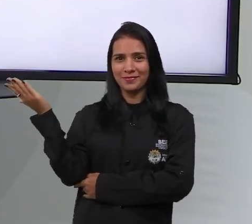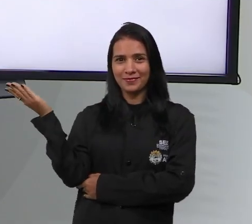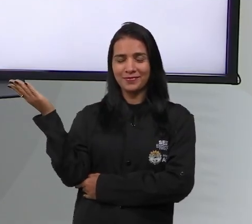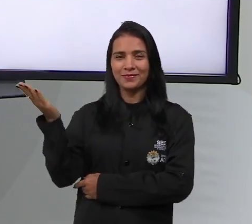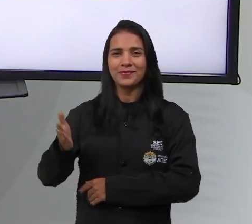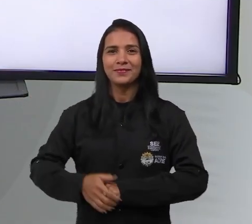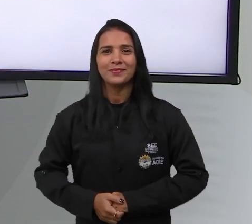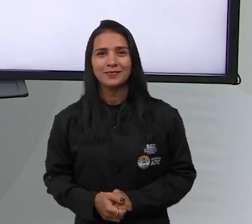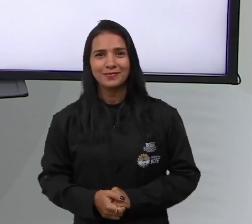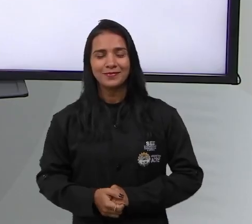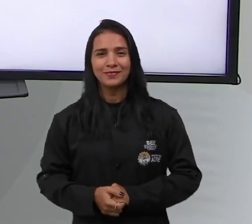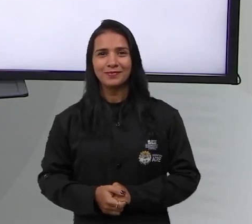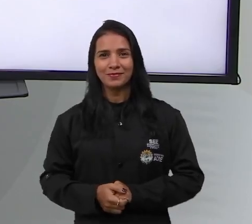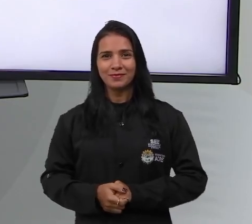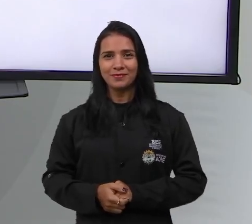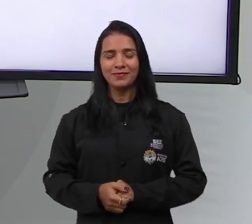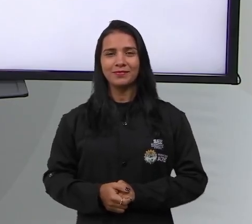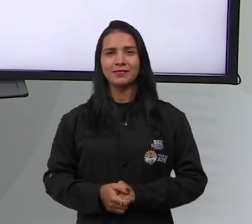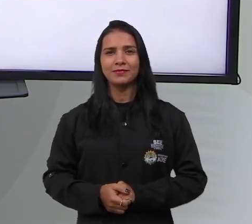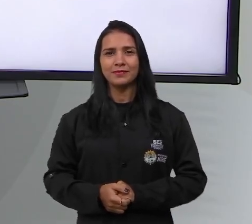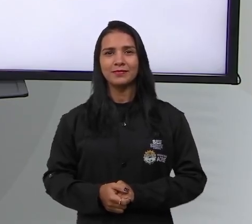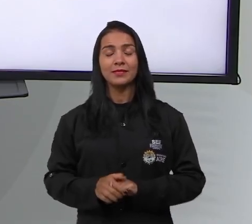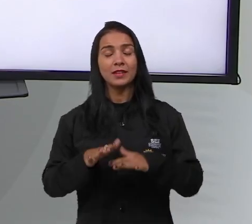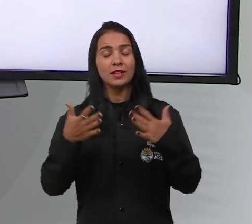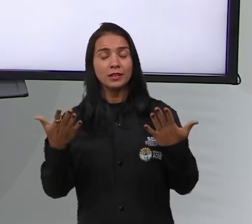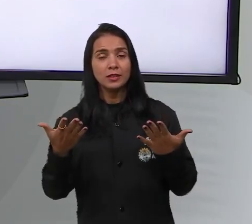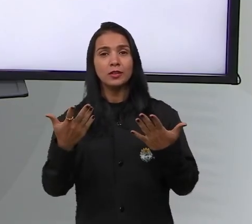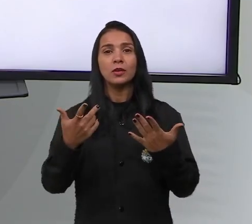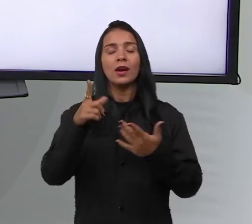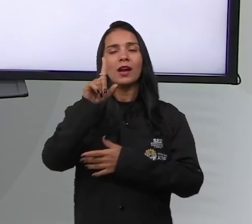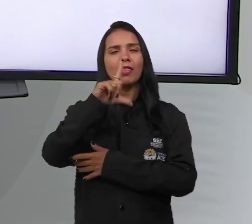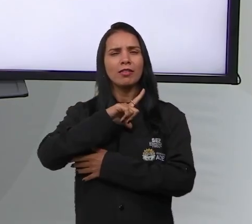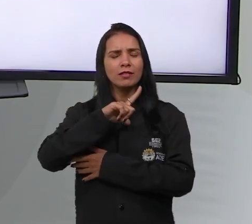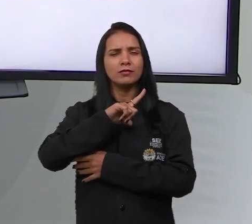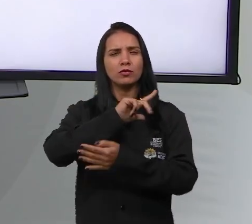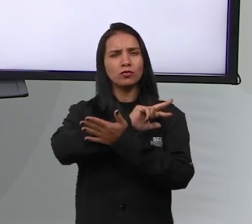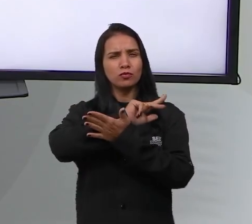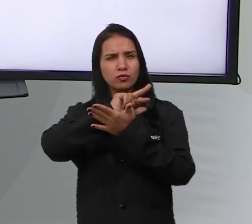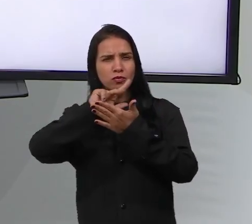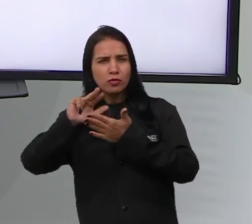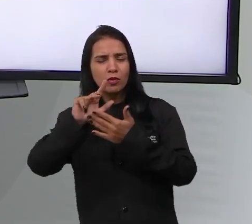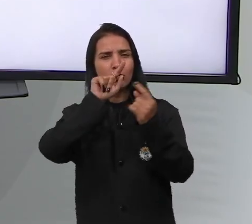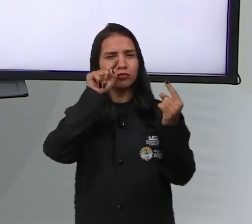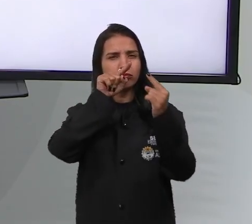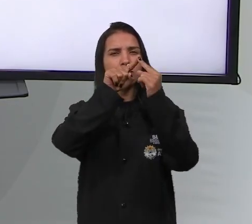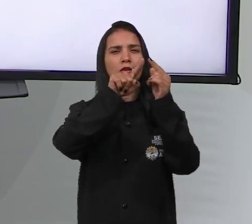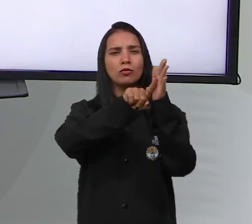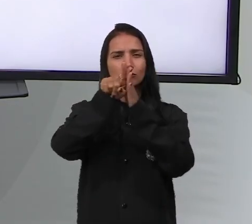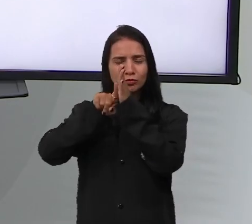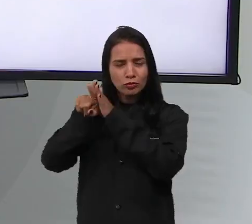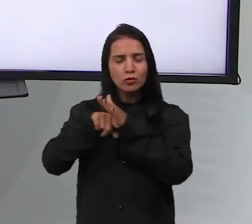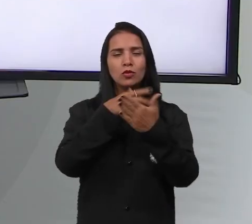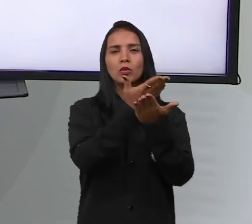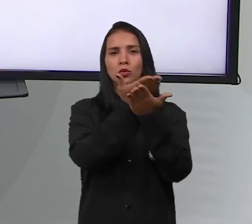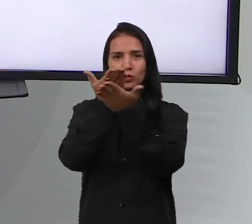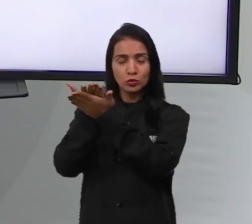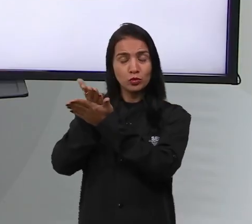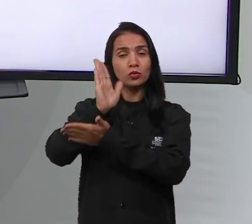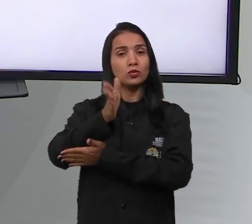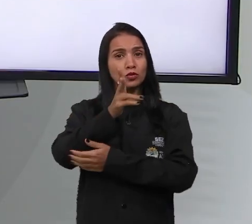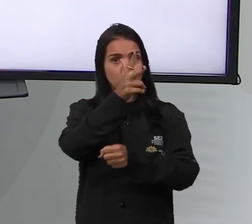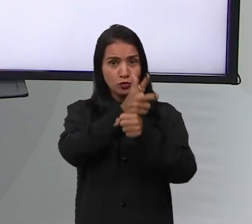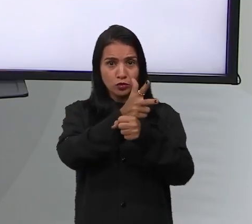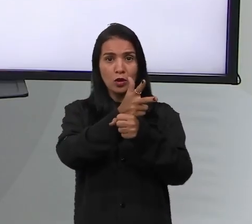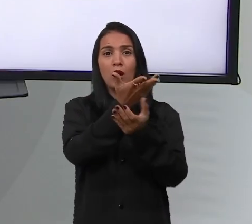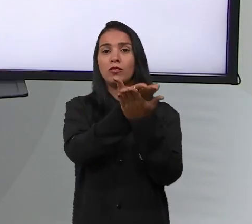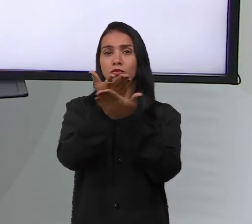meu sinal. A exemplo dos outros objetos de conhecimento, de videoaulas que você já assistiu